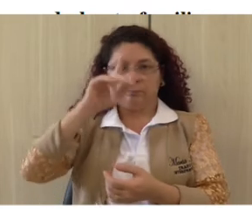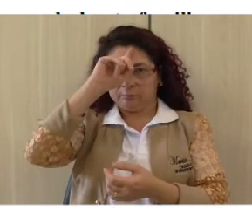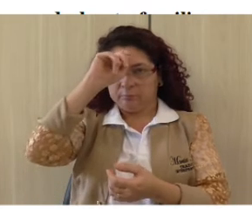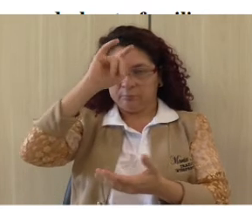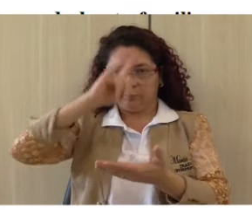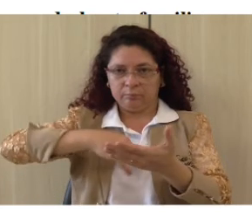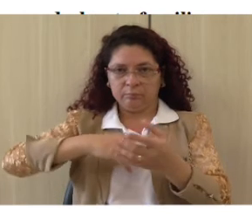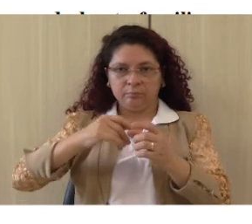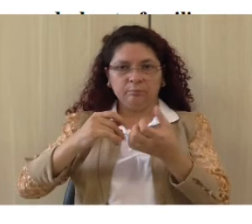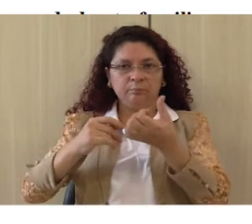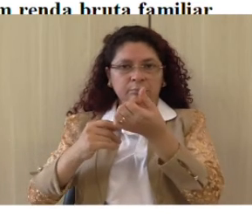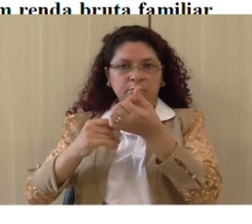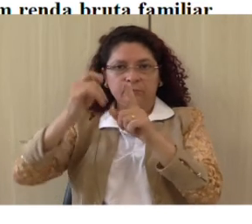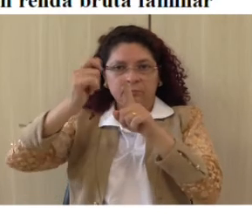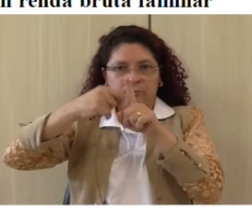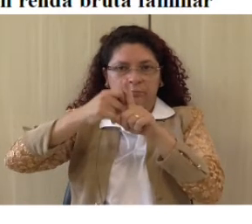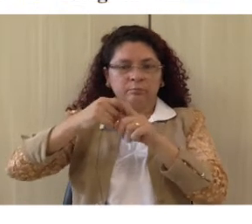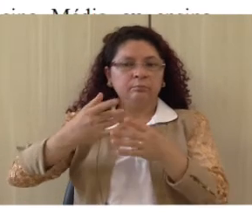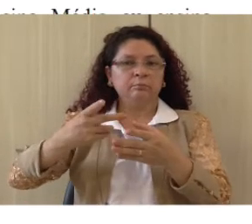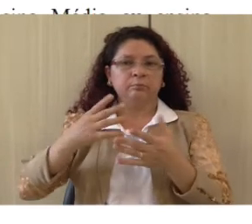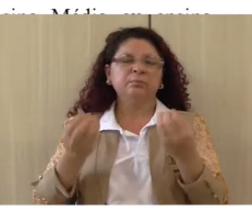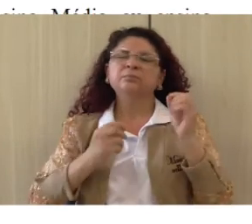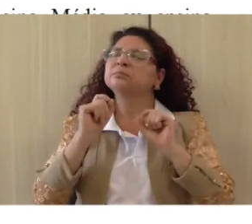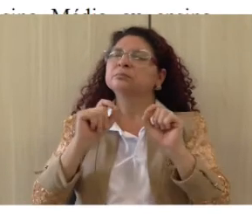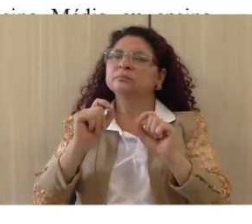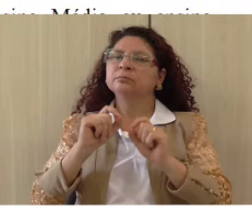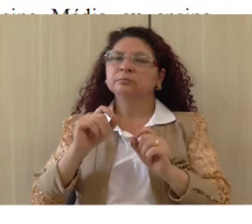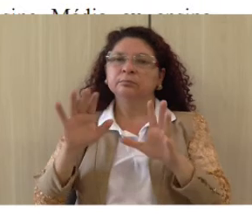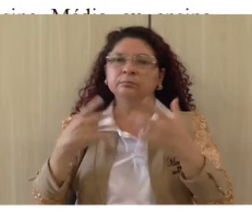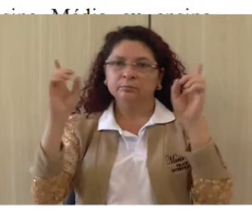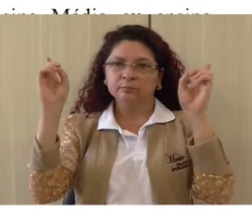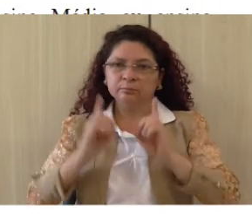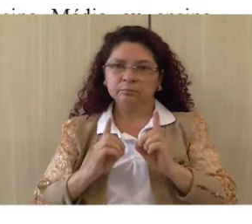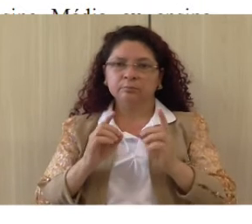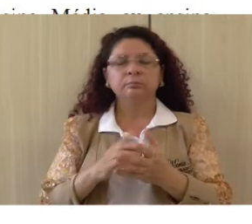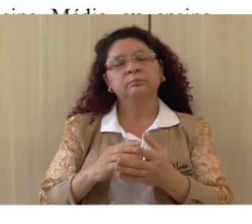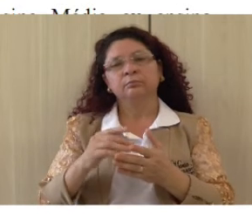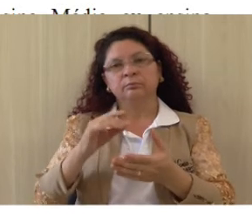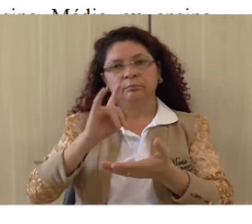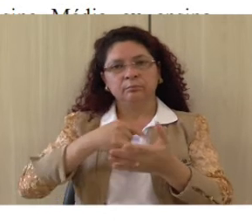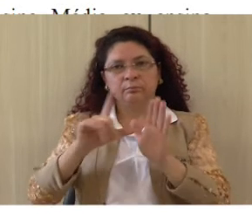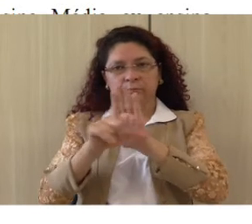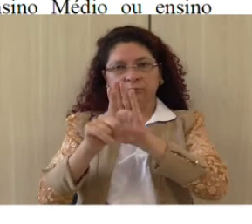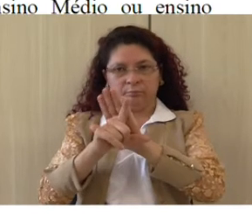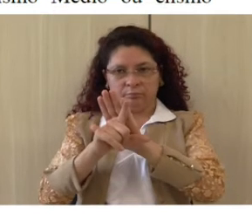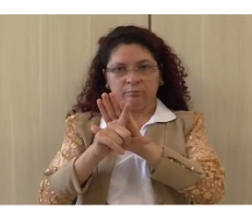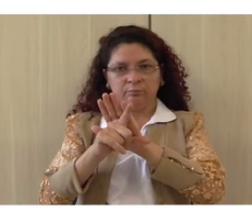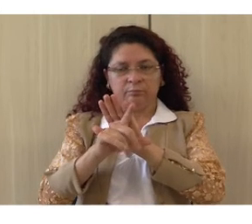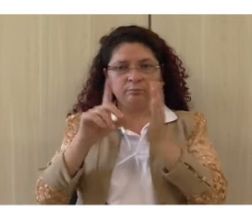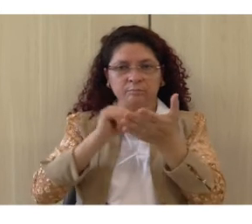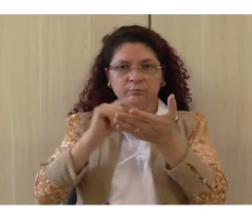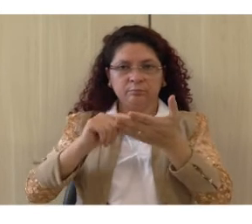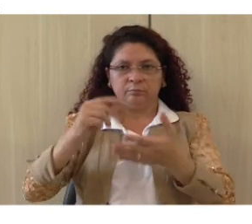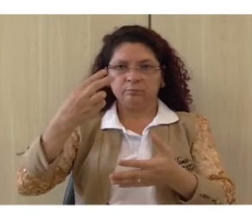no máximo 6 meses, atestando a espécie e o grau da deficiência, nos termos do artigo 4º do Decreto